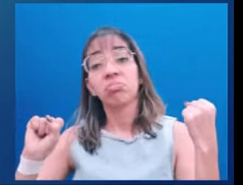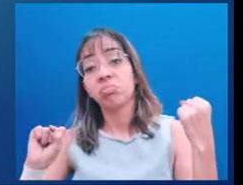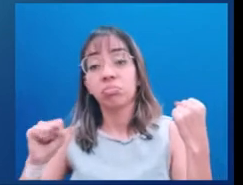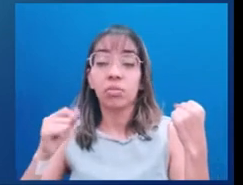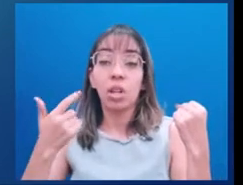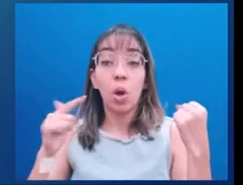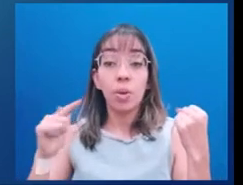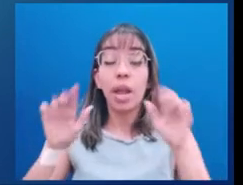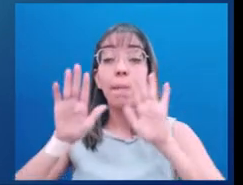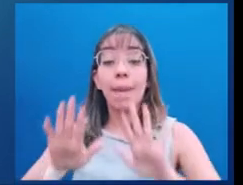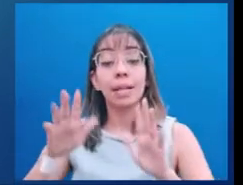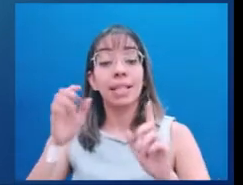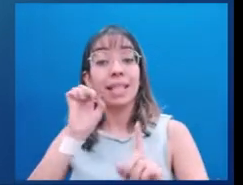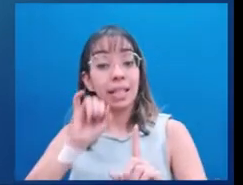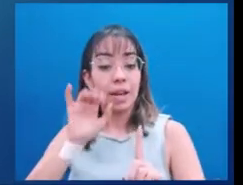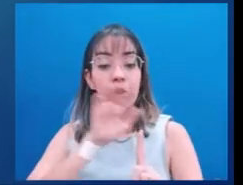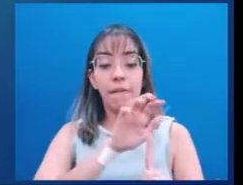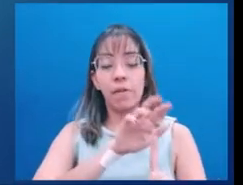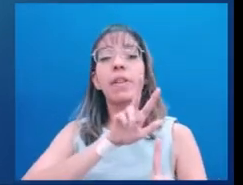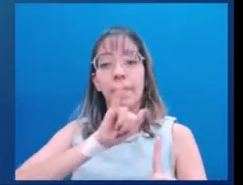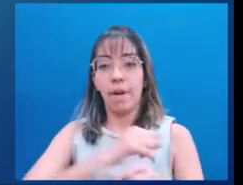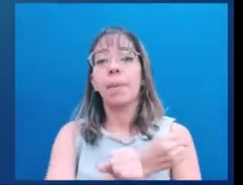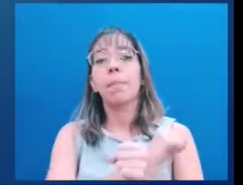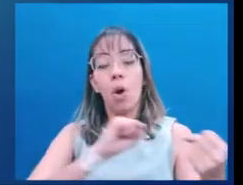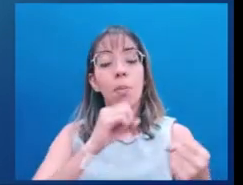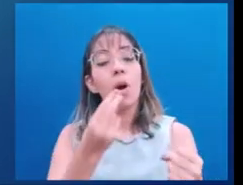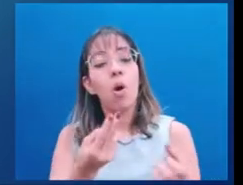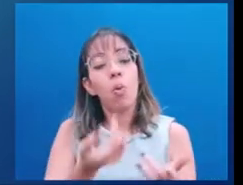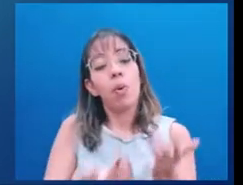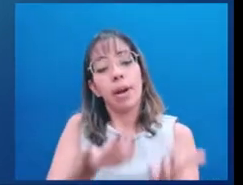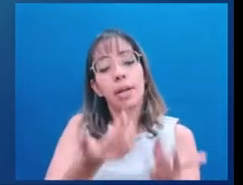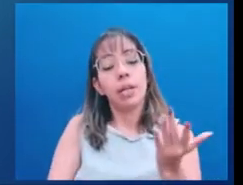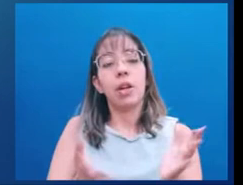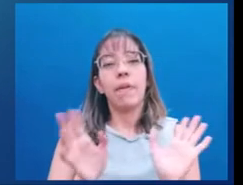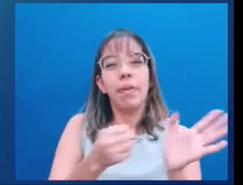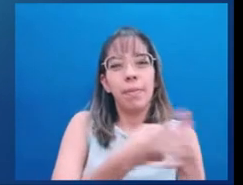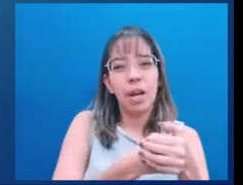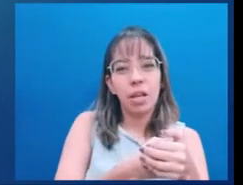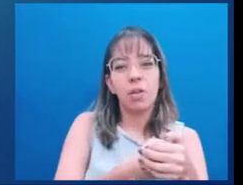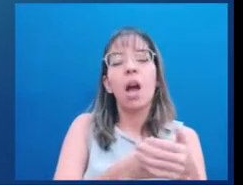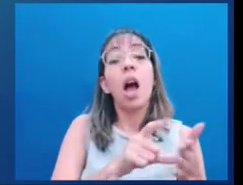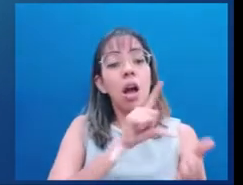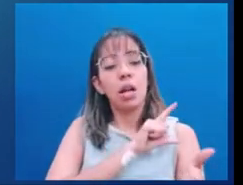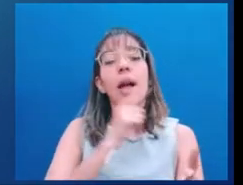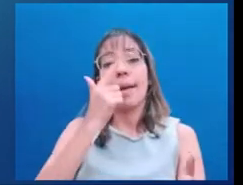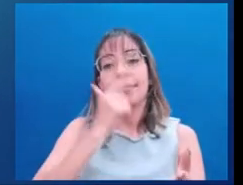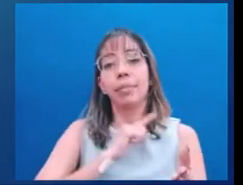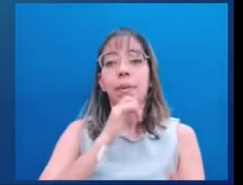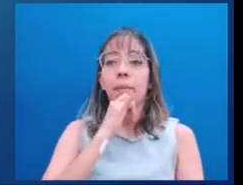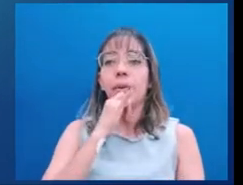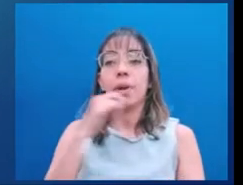vão requerer uma fonte para que essa reação venha acontecer, ou que devem ser aquecidas em confinamento antes da reação, que